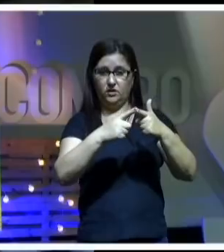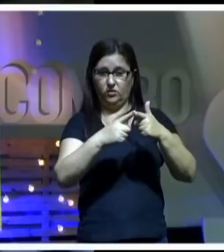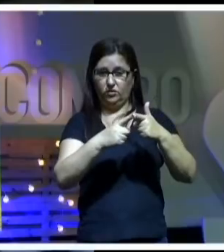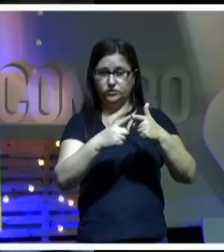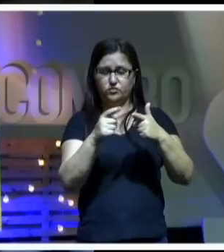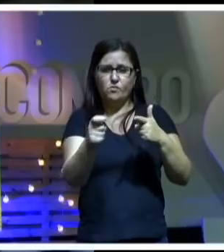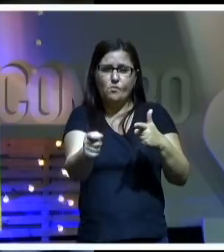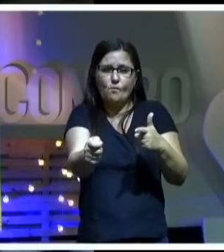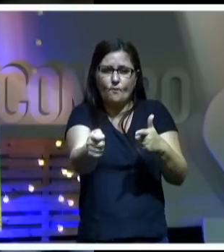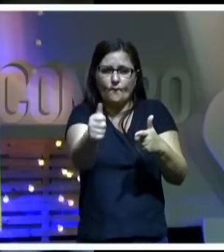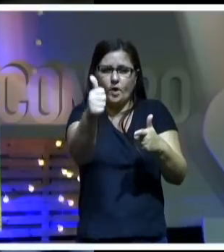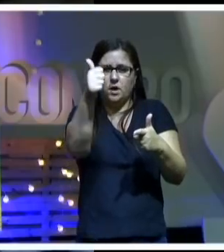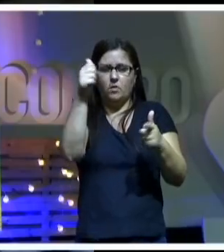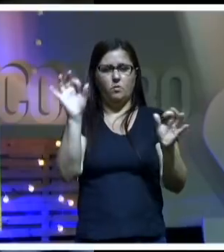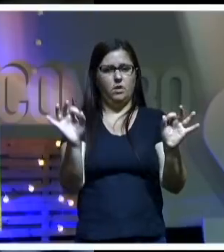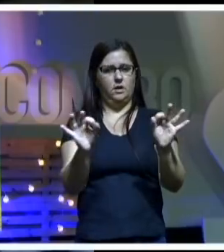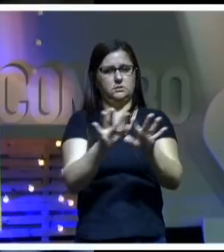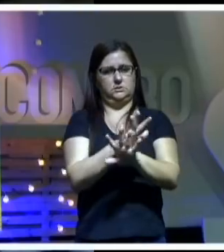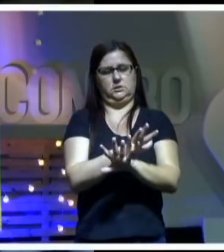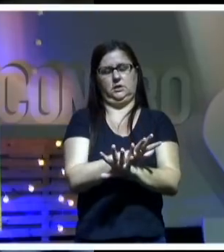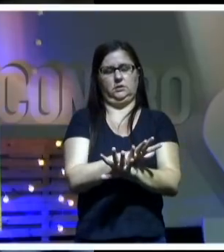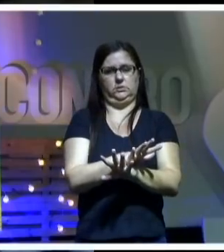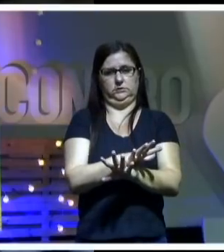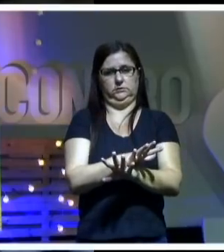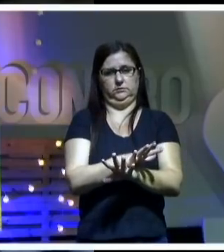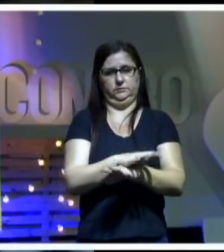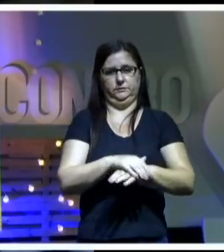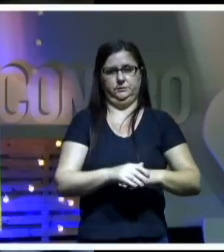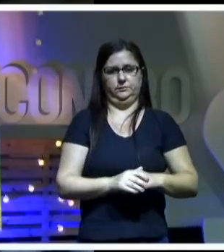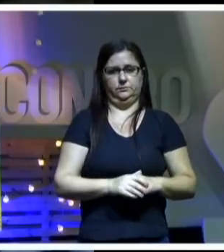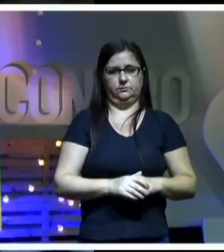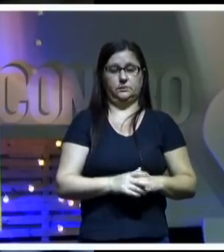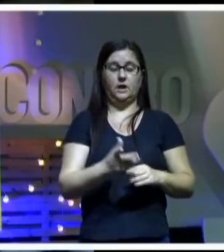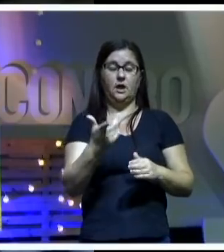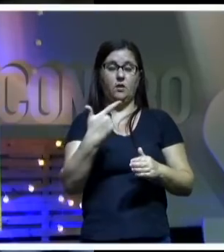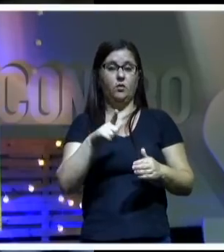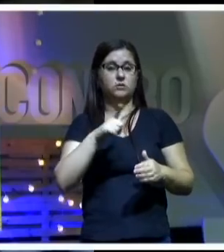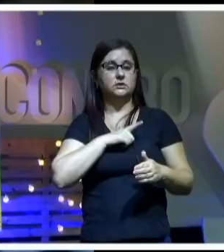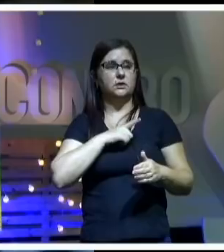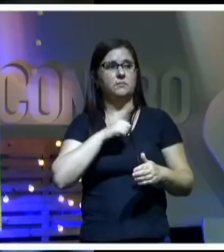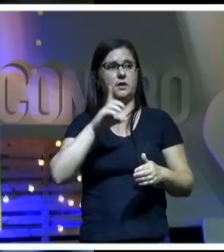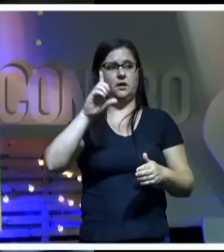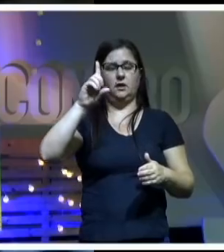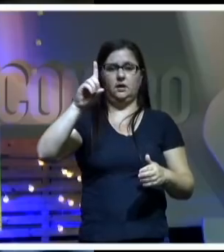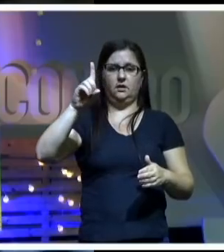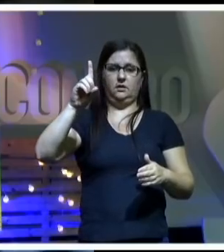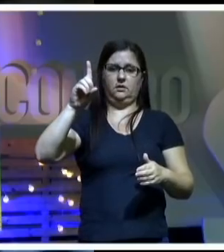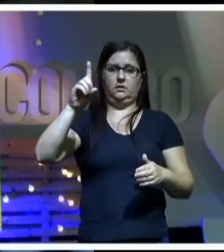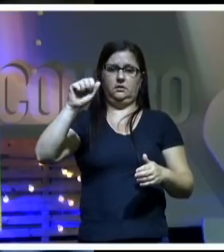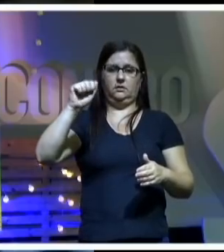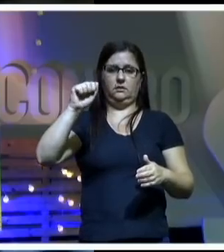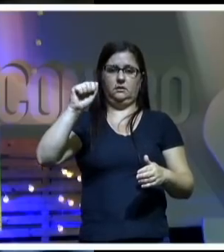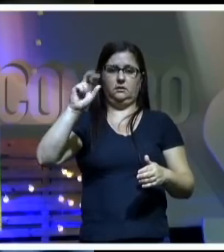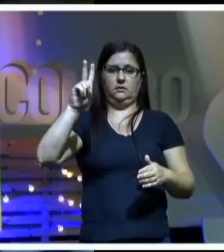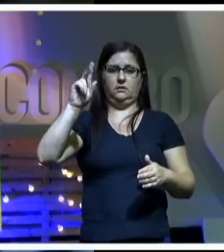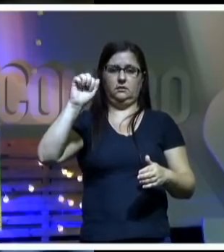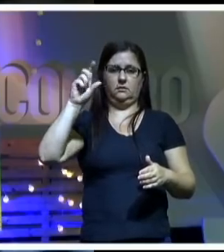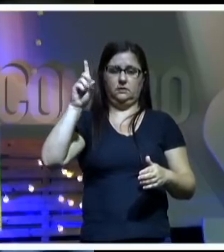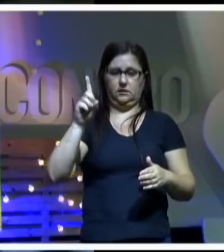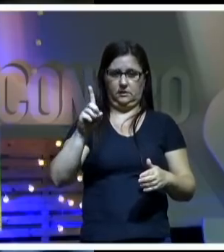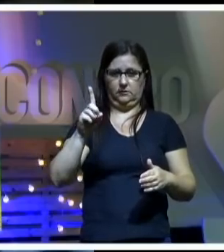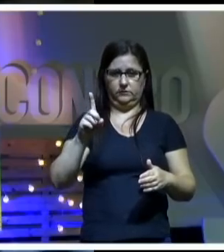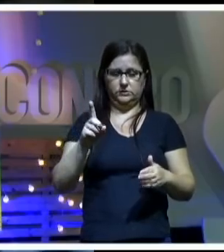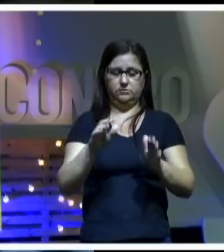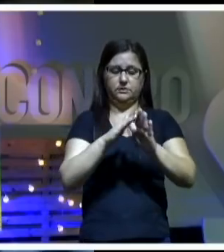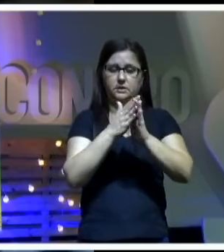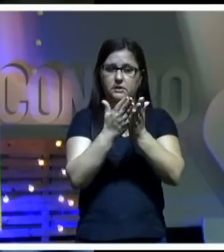quem fala um pouco sobre esses dois modelos também é o david wilson teólogo importante norte americano que escreveu um livro fundamental